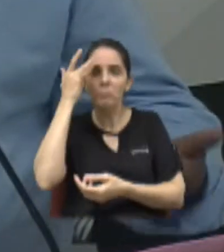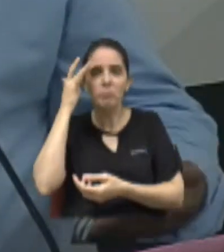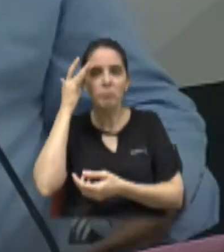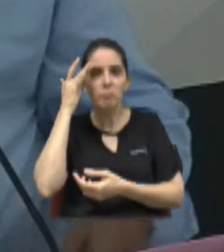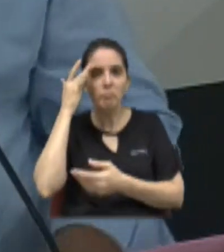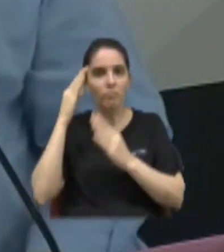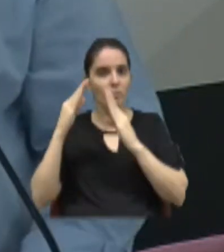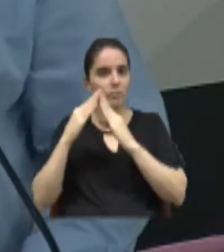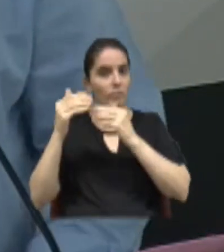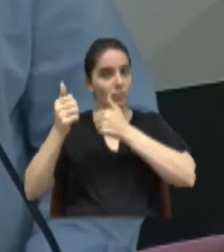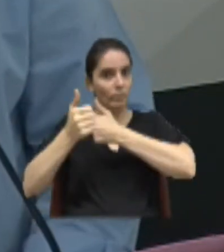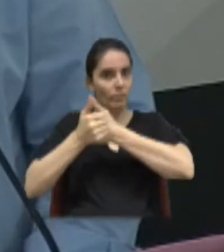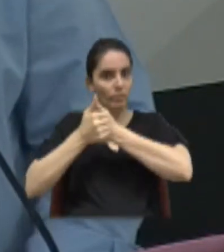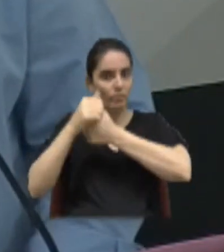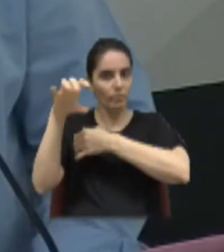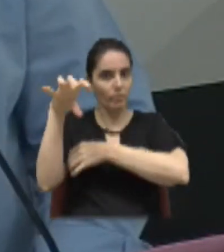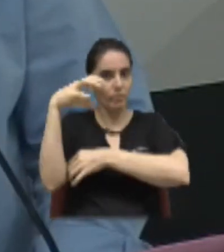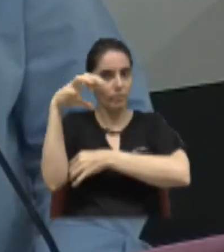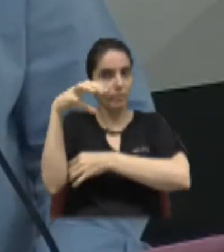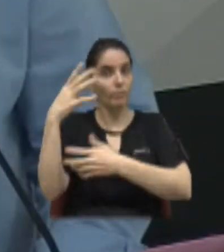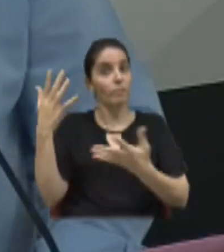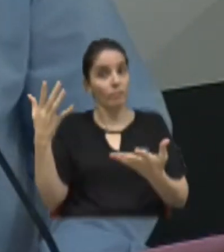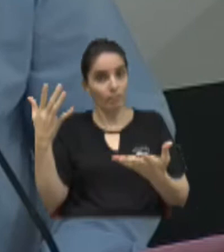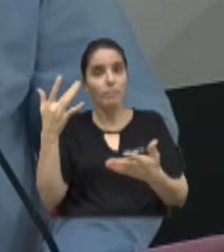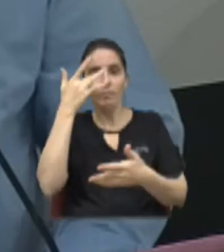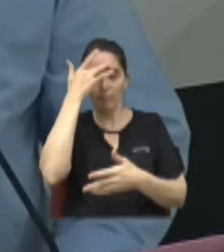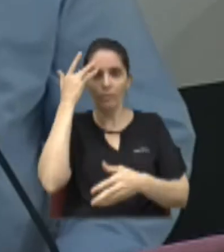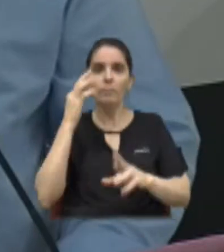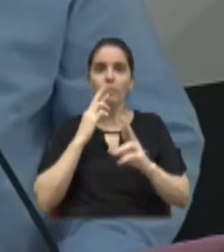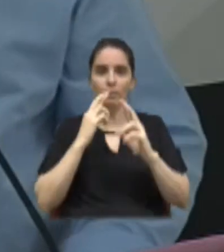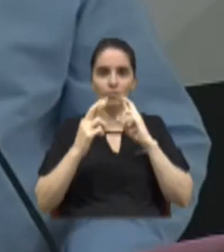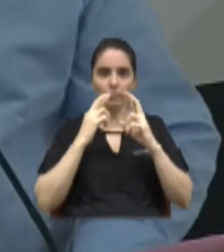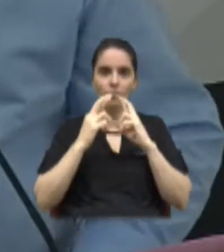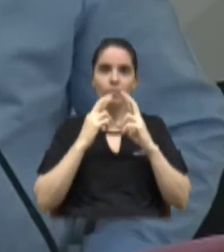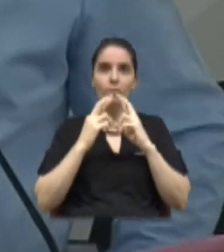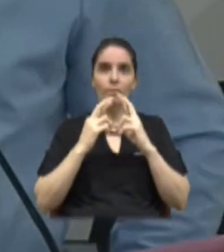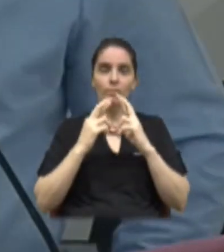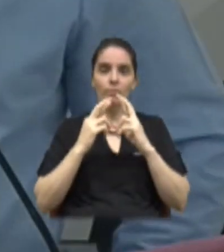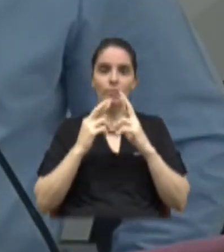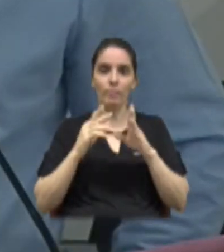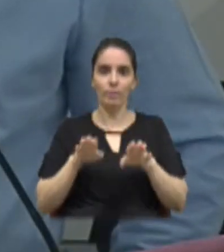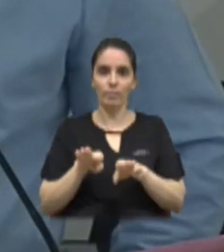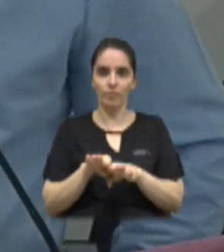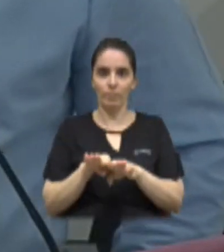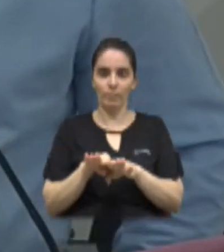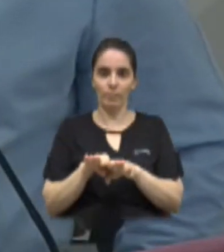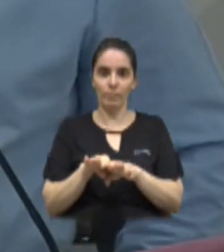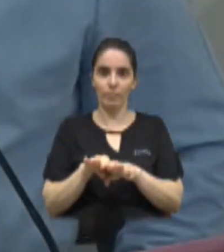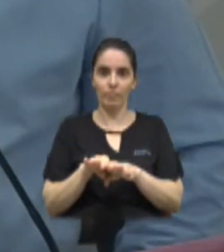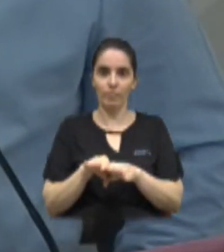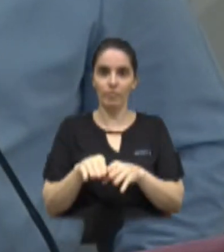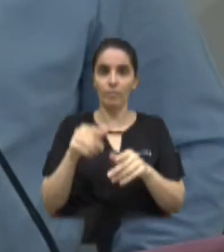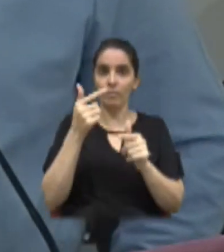Eu recebi essa reclamação, recebi uma reclamação também de uma pessoa que mandou para mim que ela está com problema na coluna, ela fez cirurgia